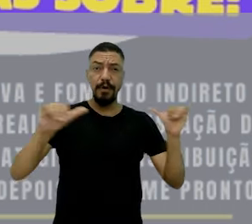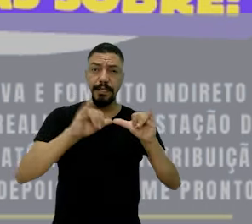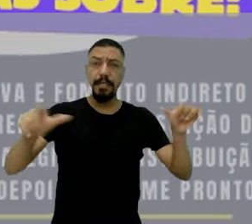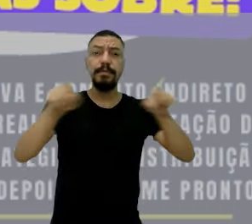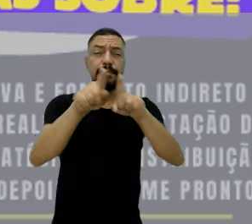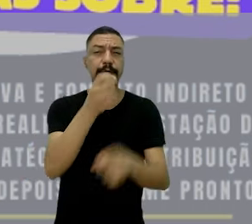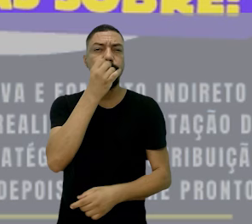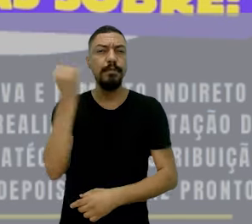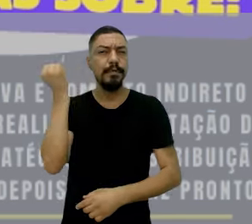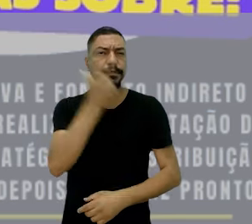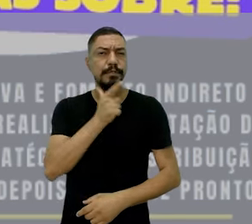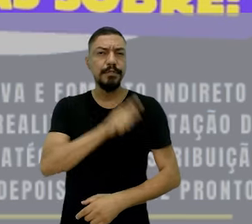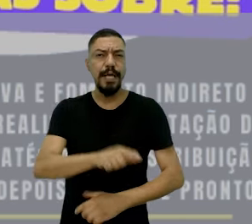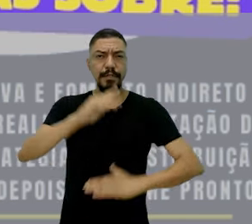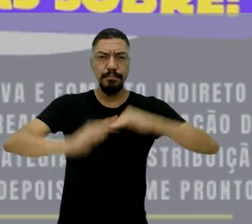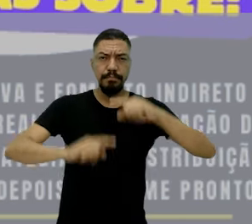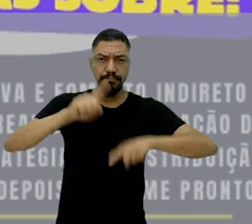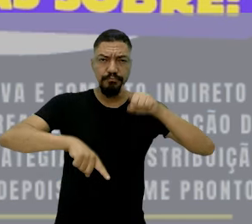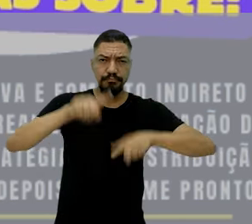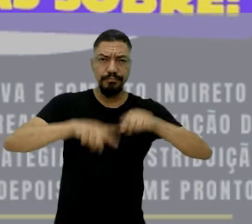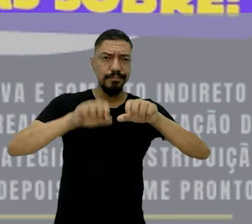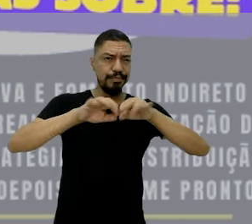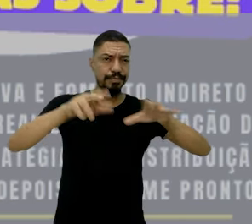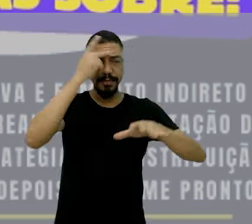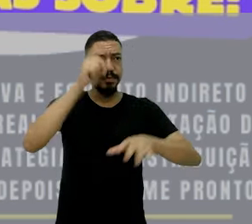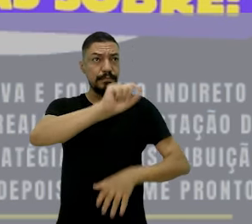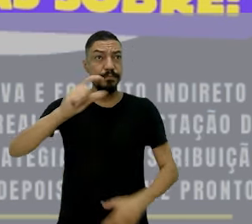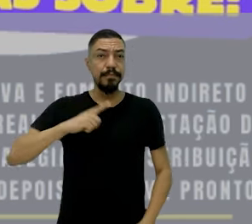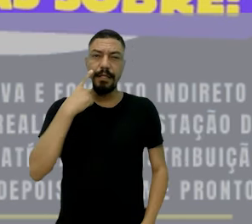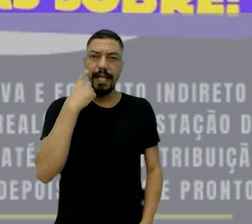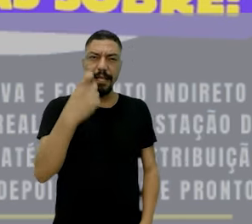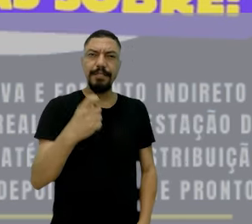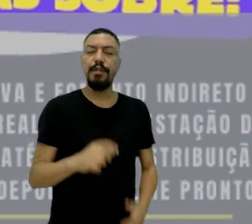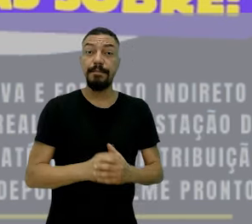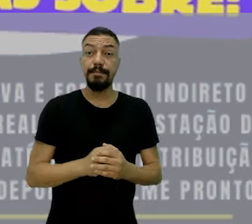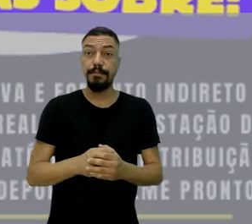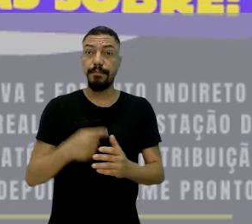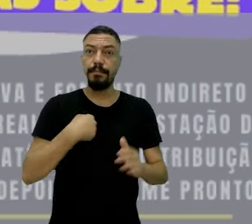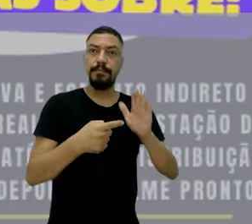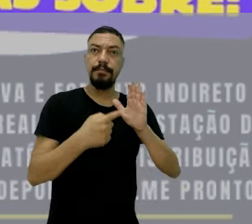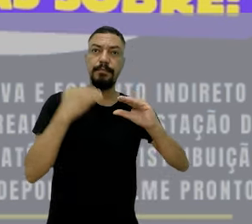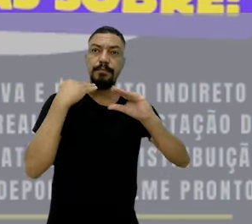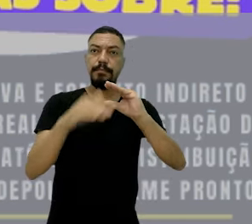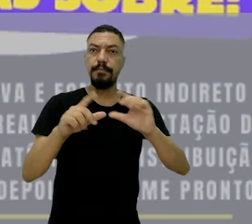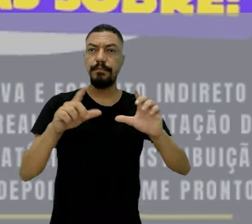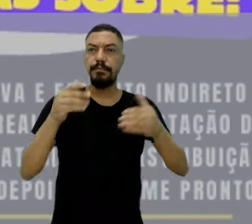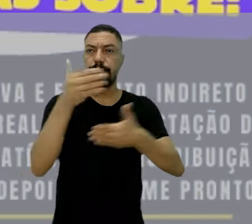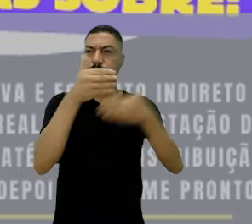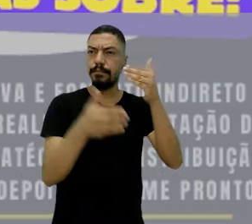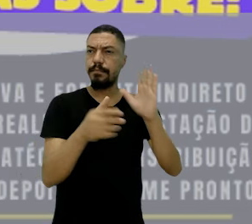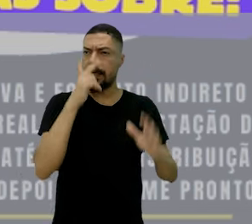esse material chegue a quem tem interesse. Vou deixar aqui o slide de obrigada. Se bem que acho que pode deixar